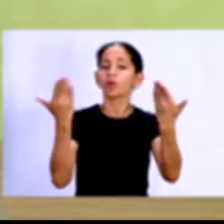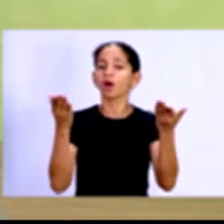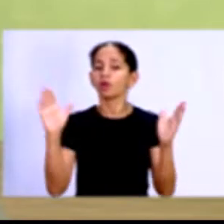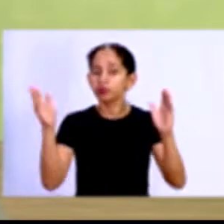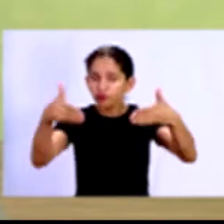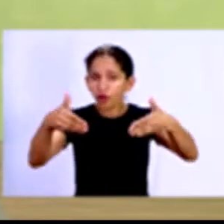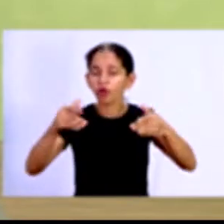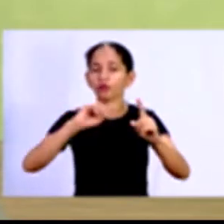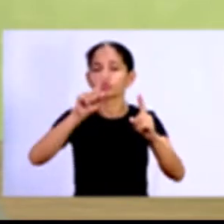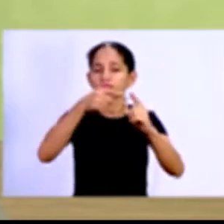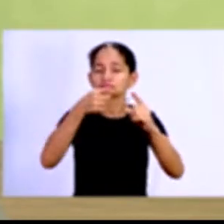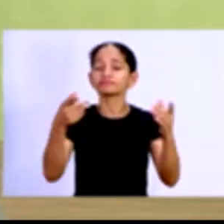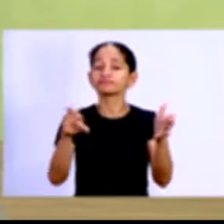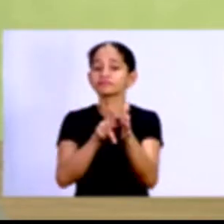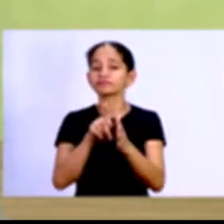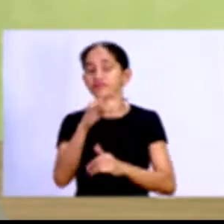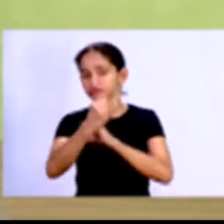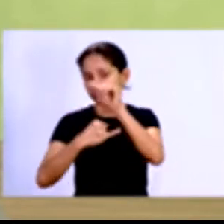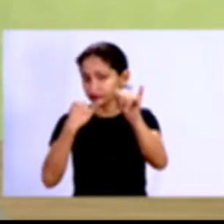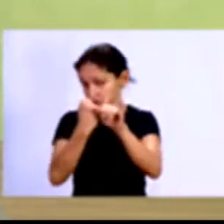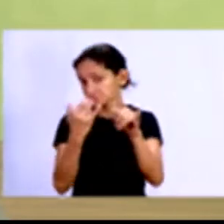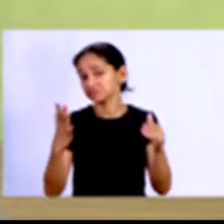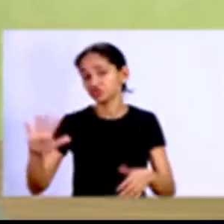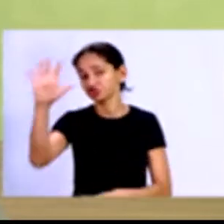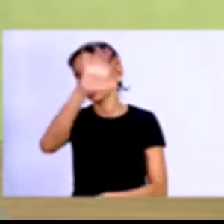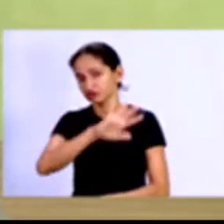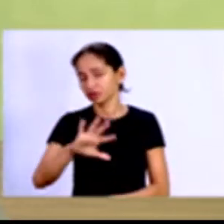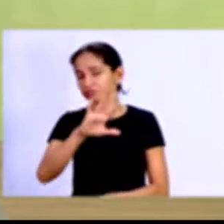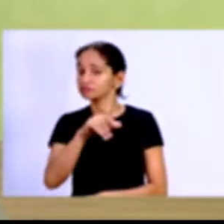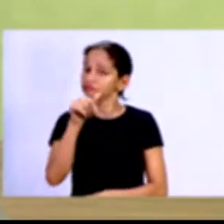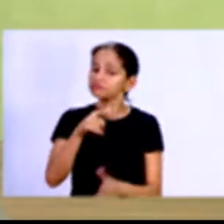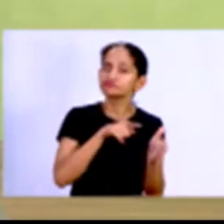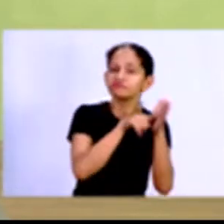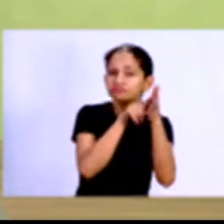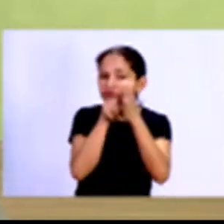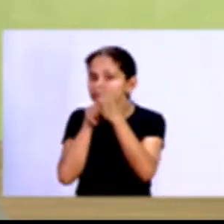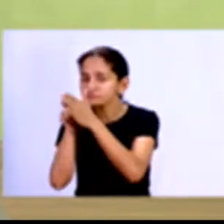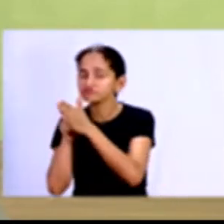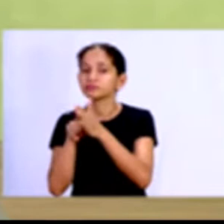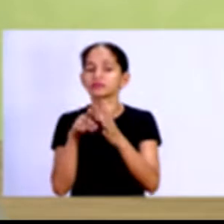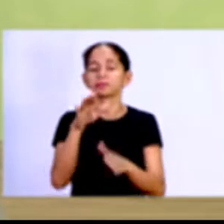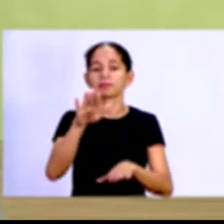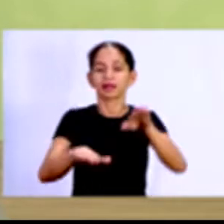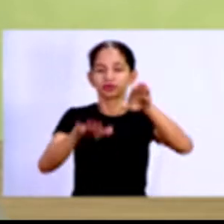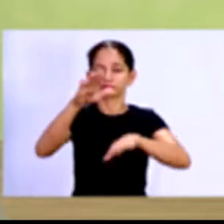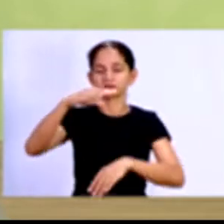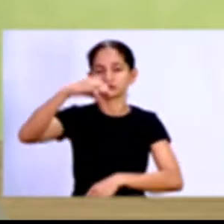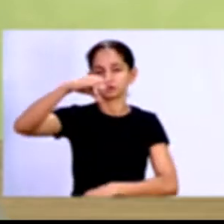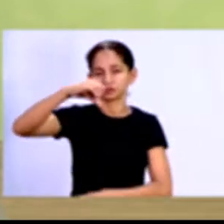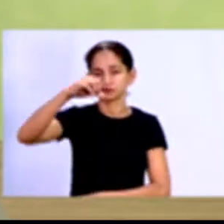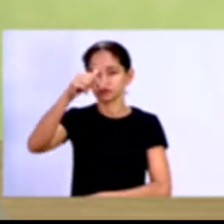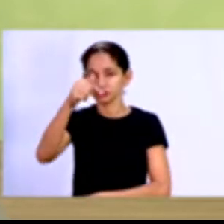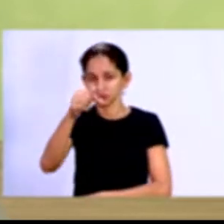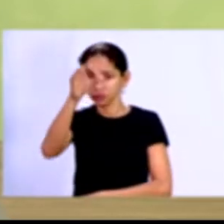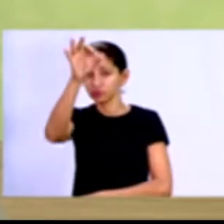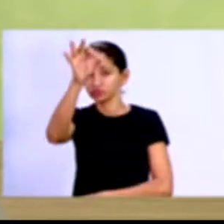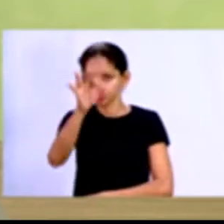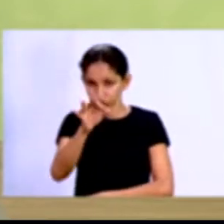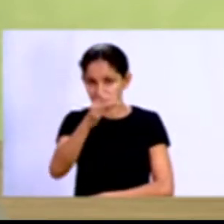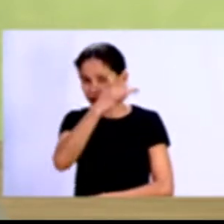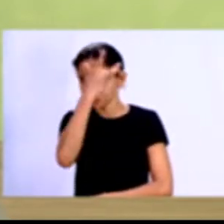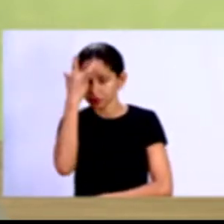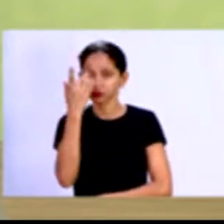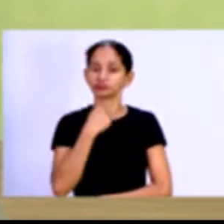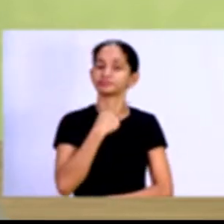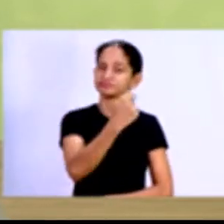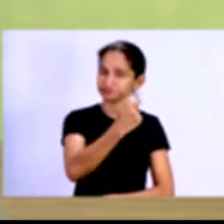finalidade quando você usa a internet. E a gente vê que 97% das pessoas, 97%